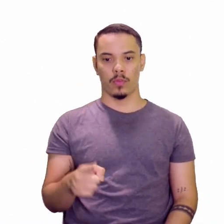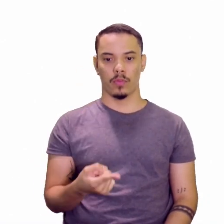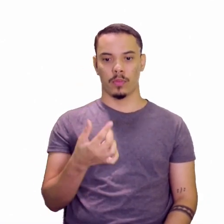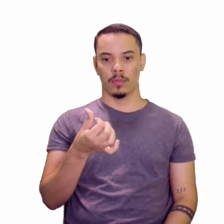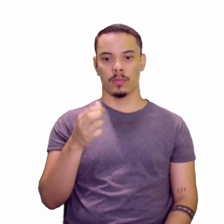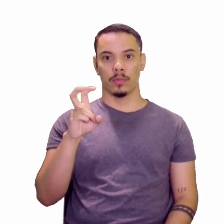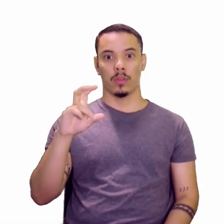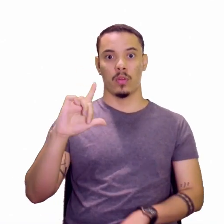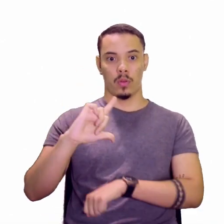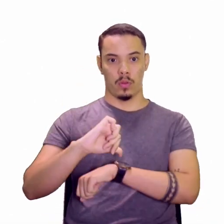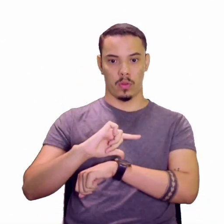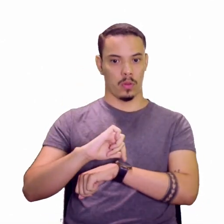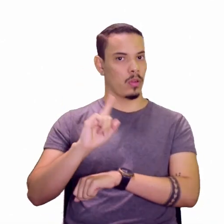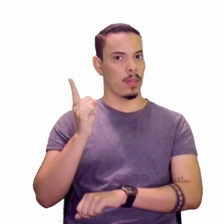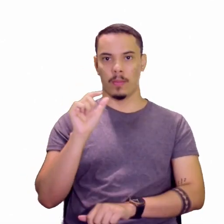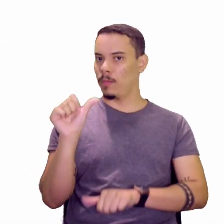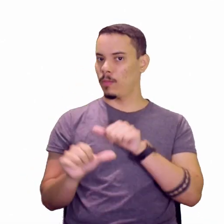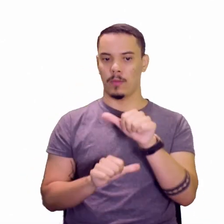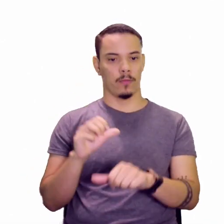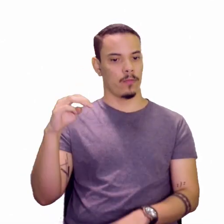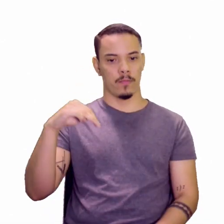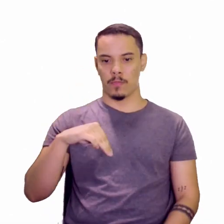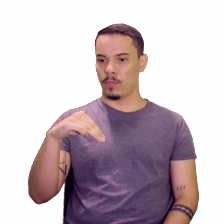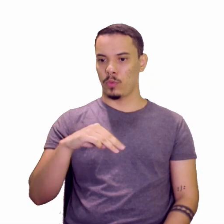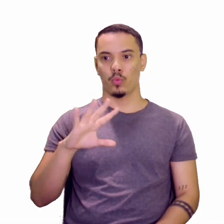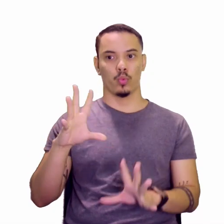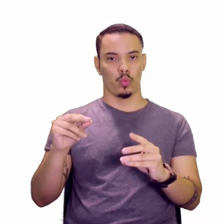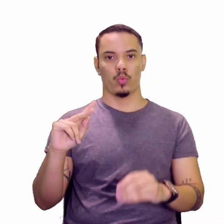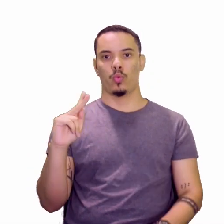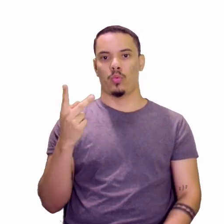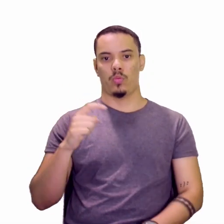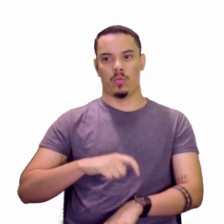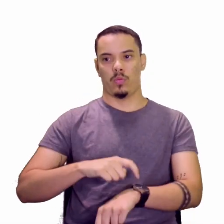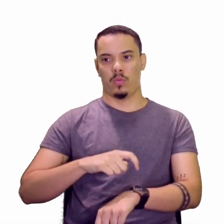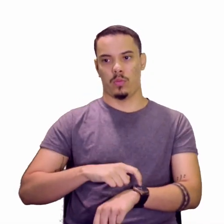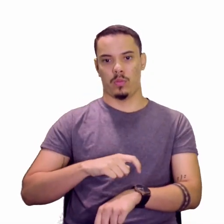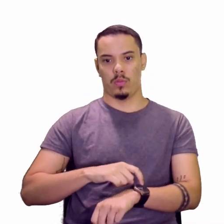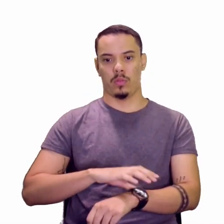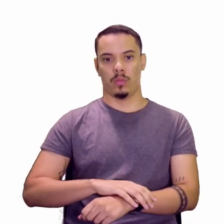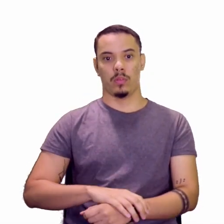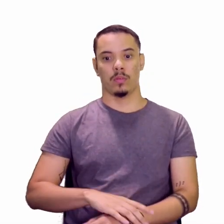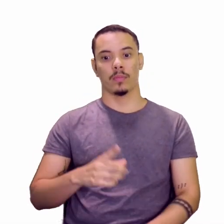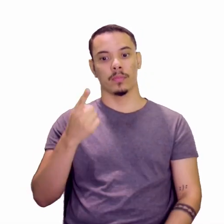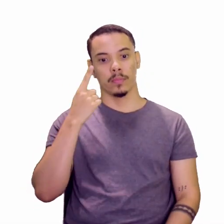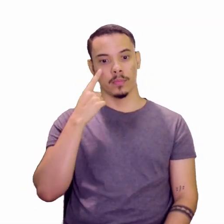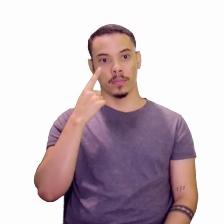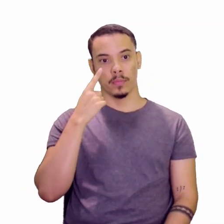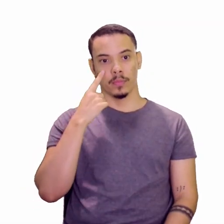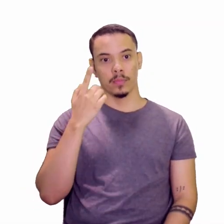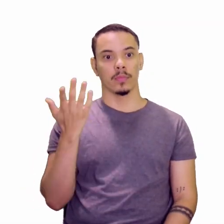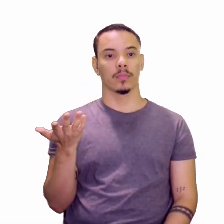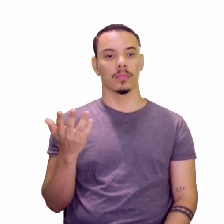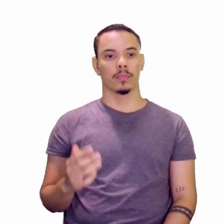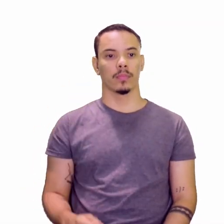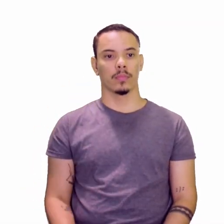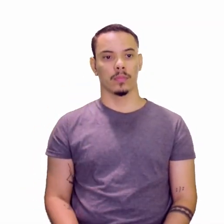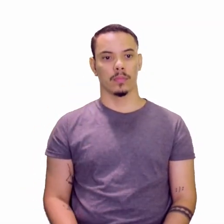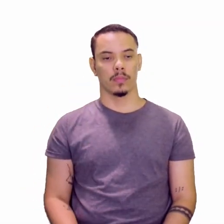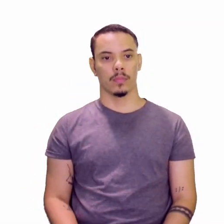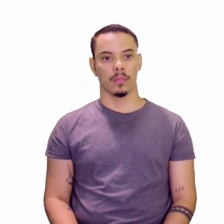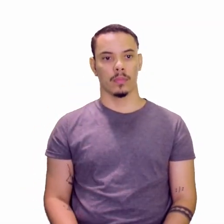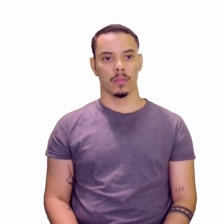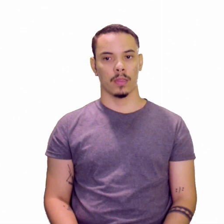1,65 horas. Não transforma em minuto, porque lá está tudo em hora, deixa assim. É Não só olhar a comum, alternativa, Mas né? Isso.